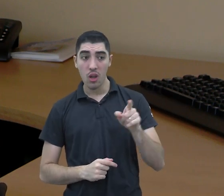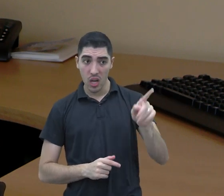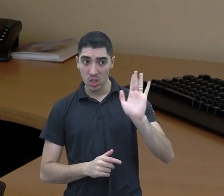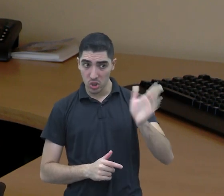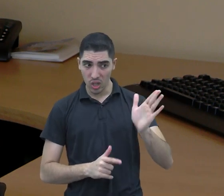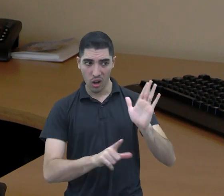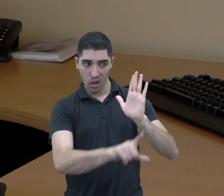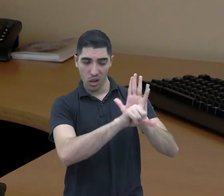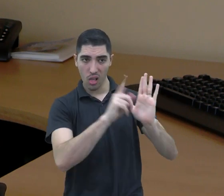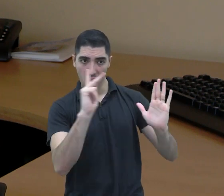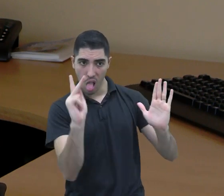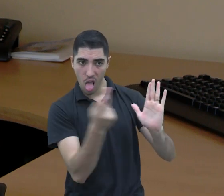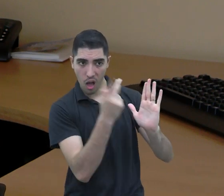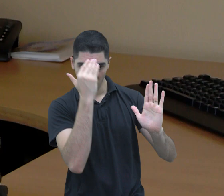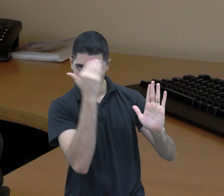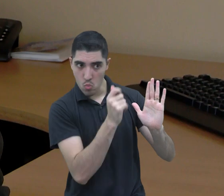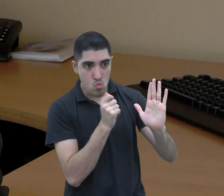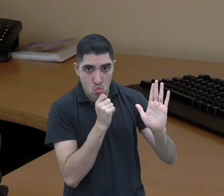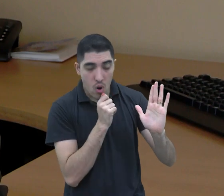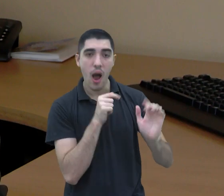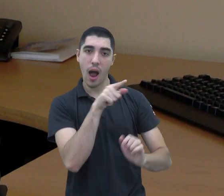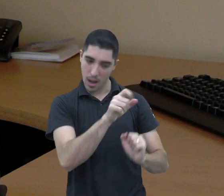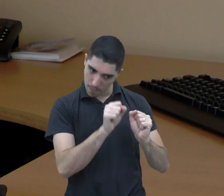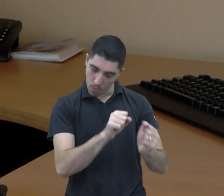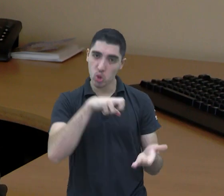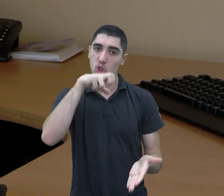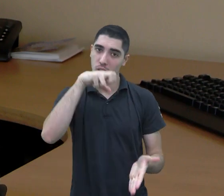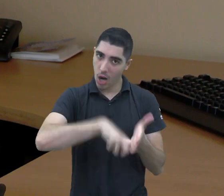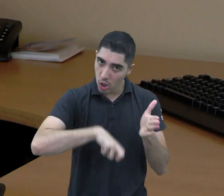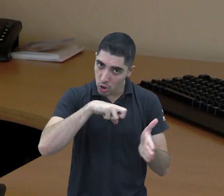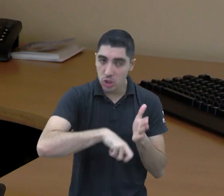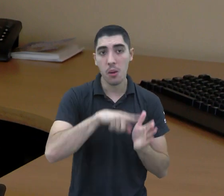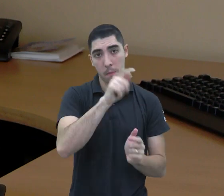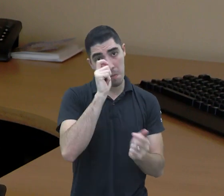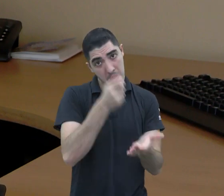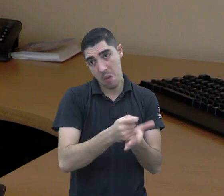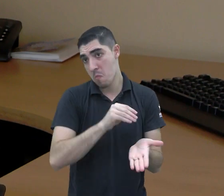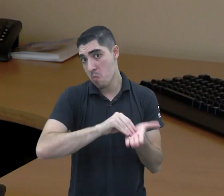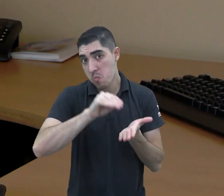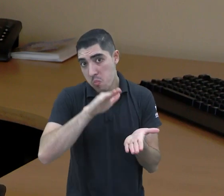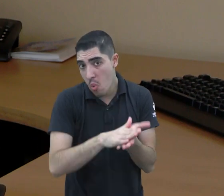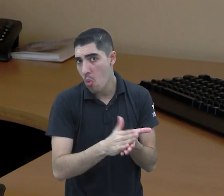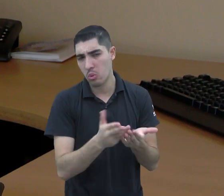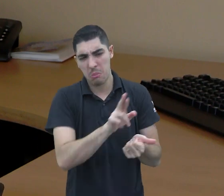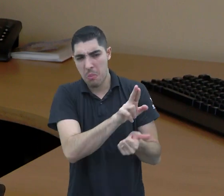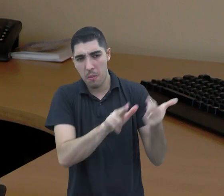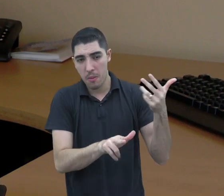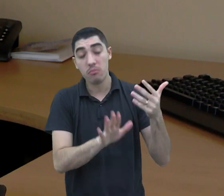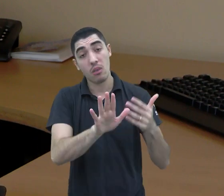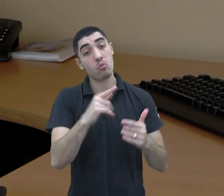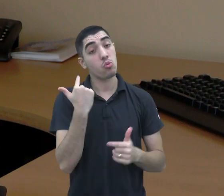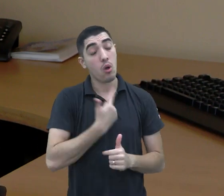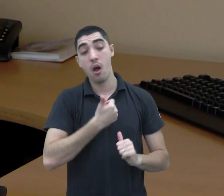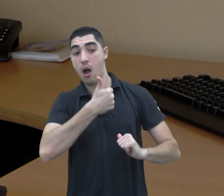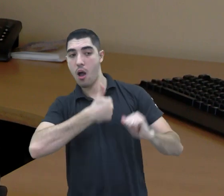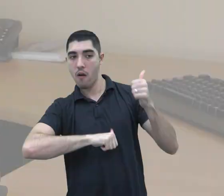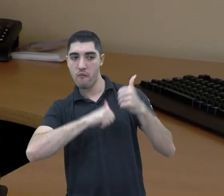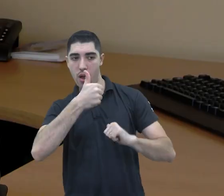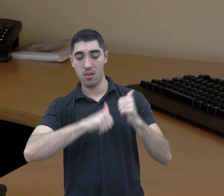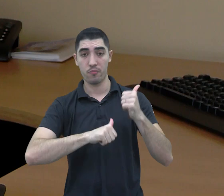que infringiu a lei, ele está sujeito às penalidades da lei. Então pode ter alguma multa, mas isso no caso a caso a gente vai